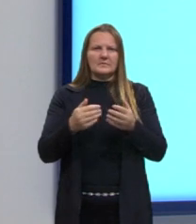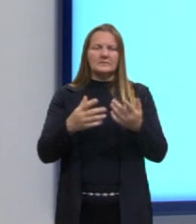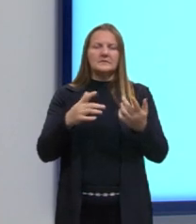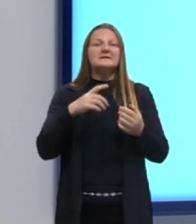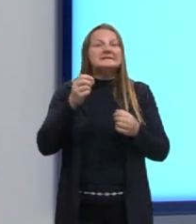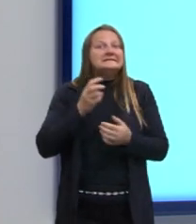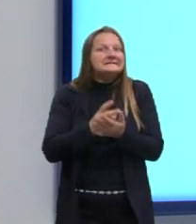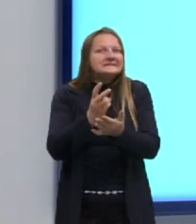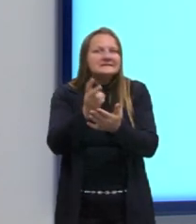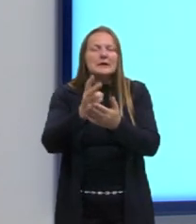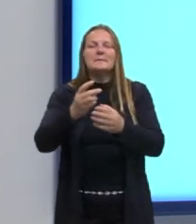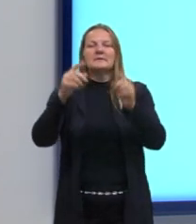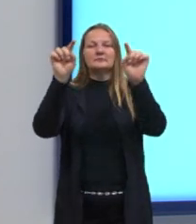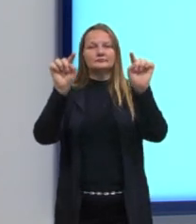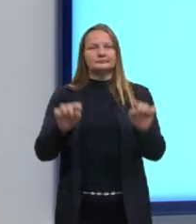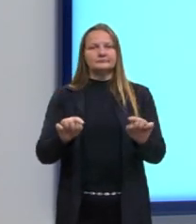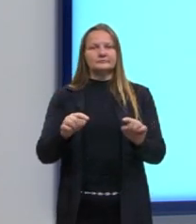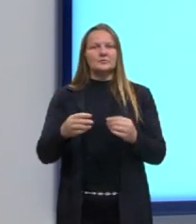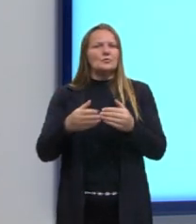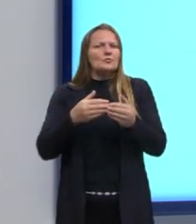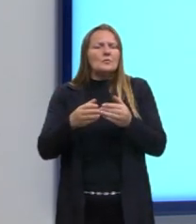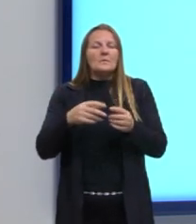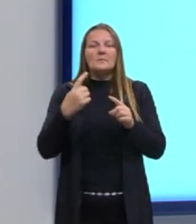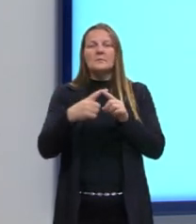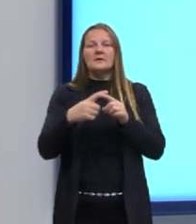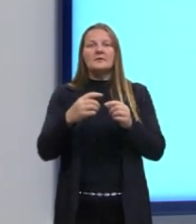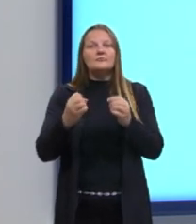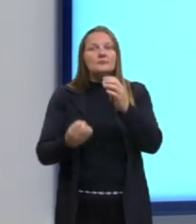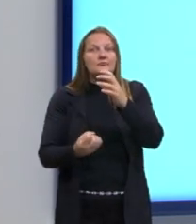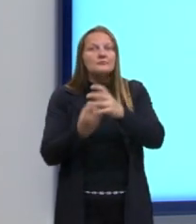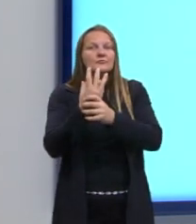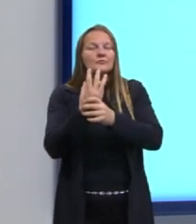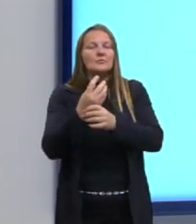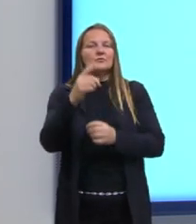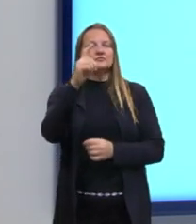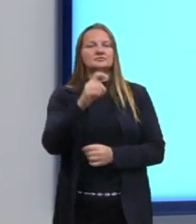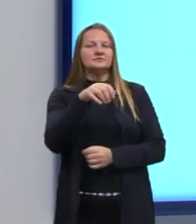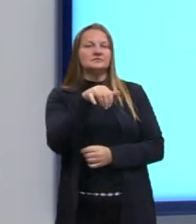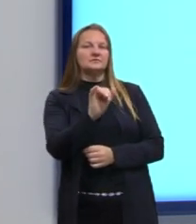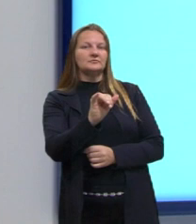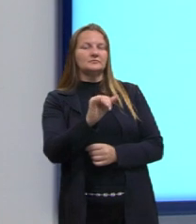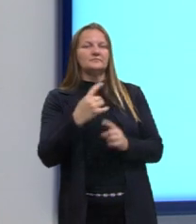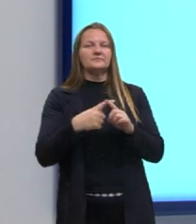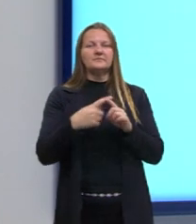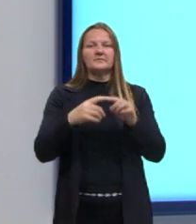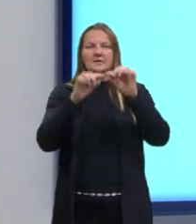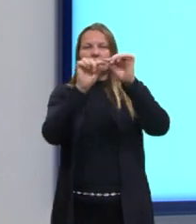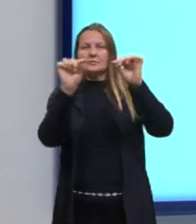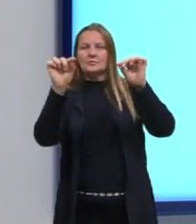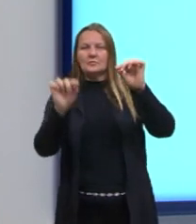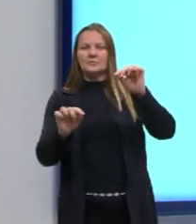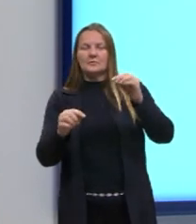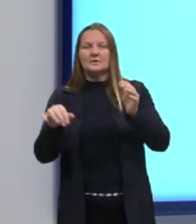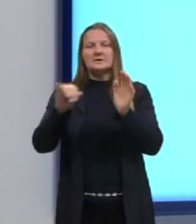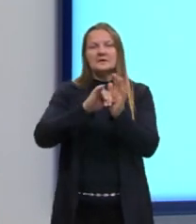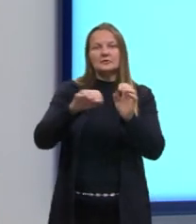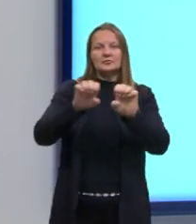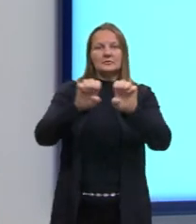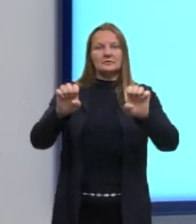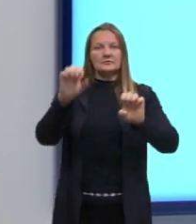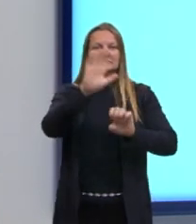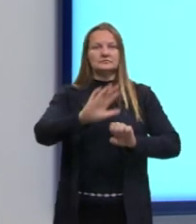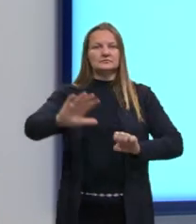sempre vai determinar esse ponto Qualquer porque aqui que surge o x e o y que vai estar presente lá na equação geral